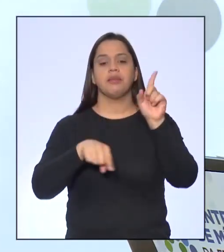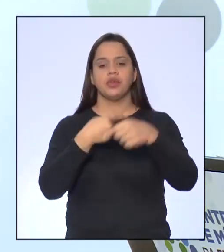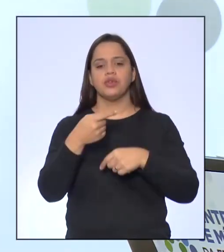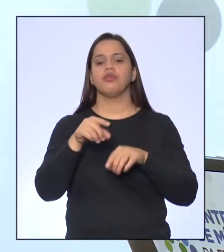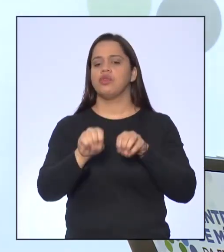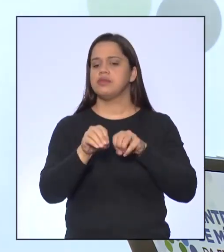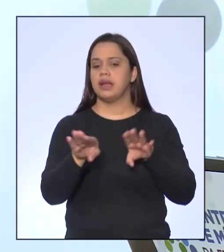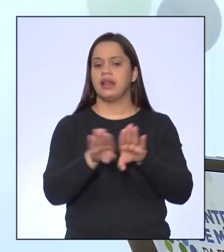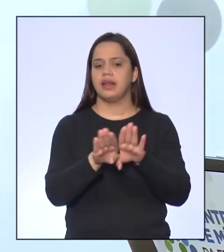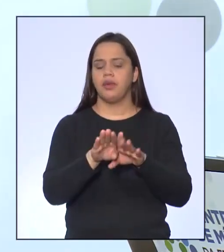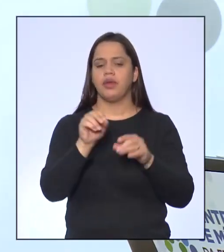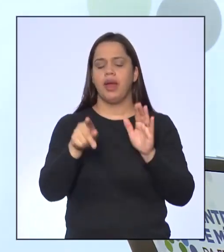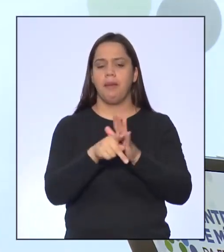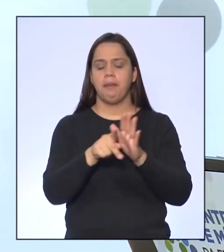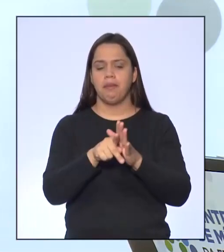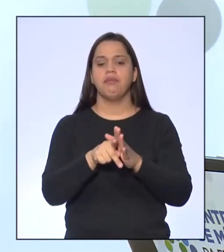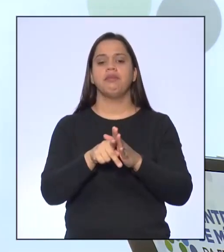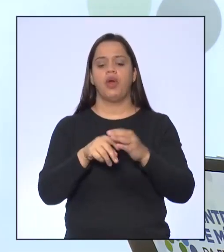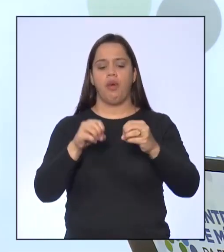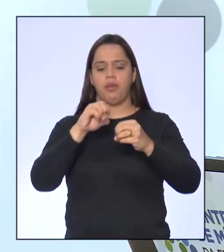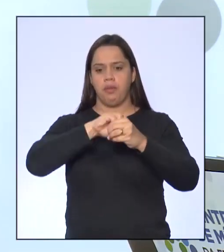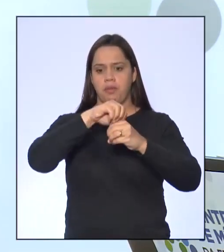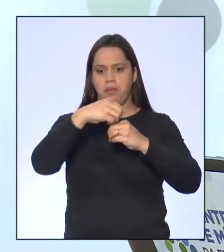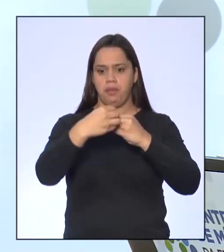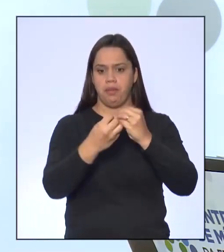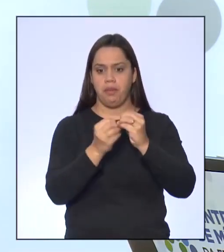moléculas, vocês vão entender bem legal. E